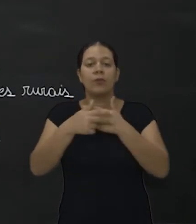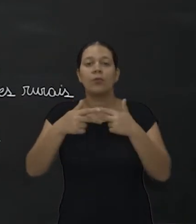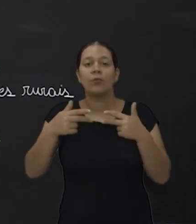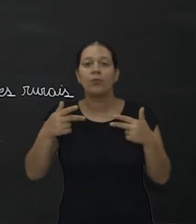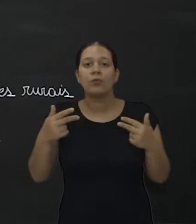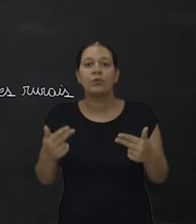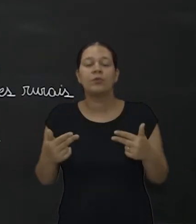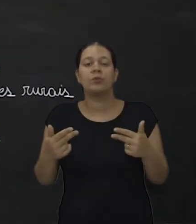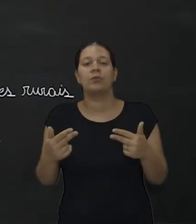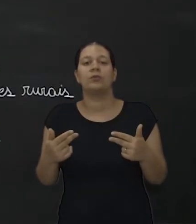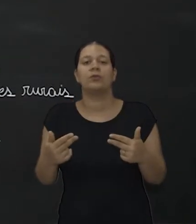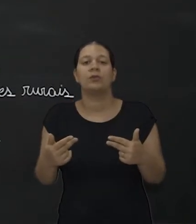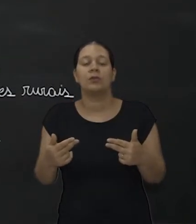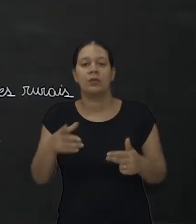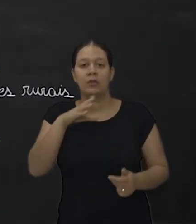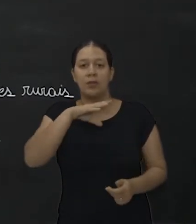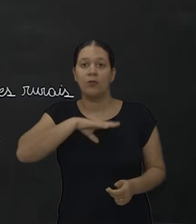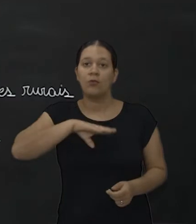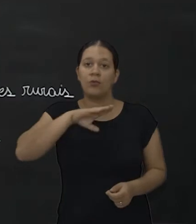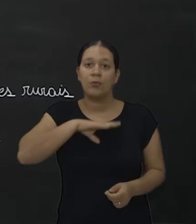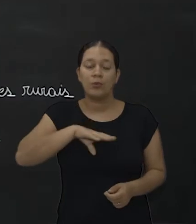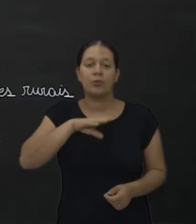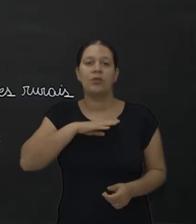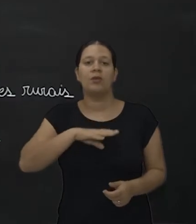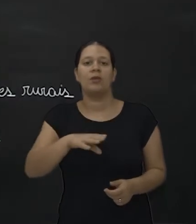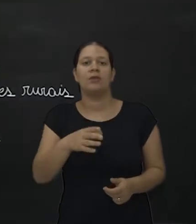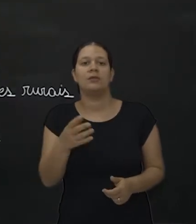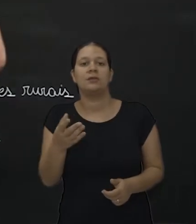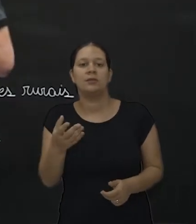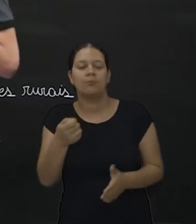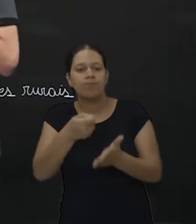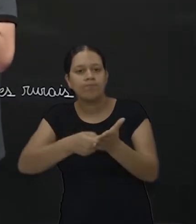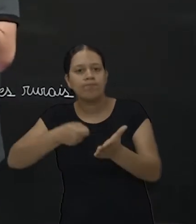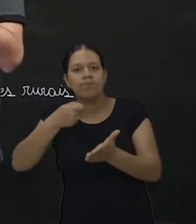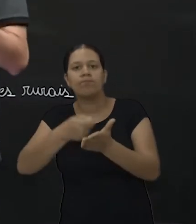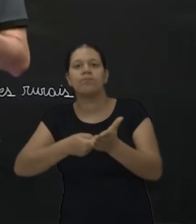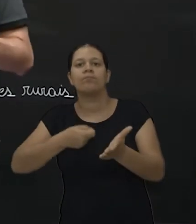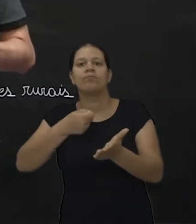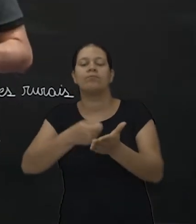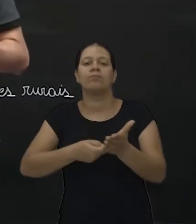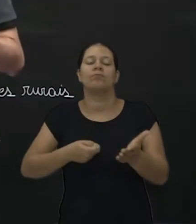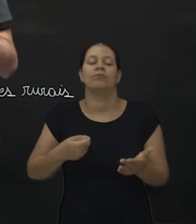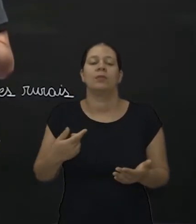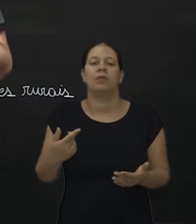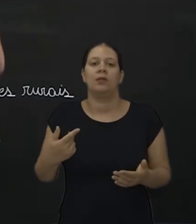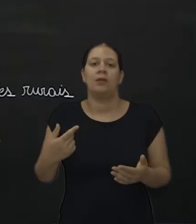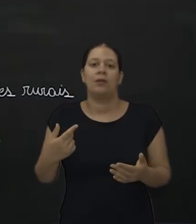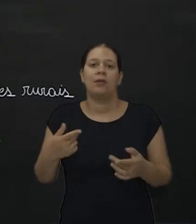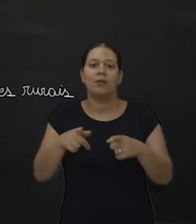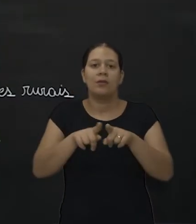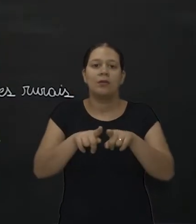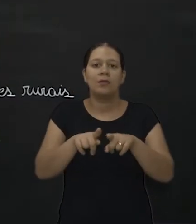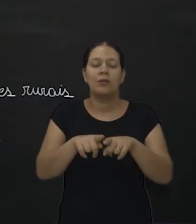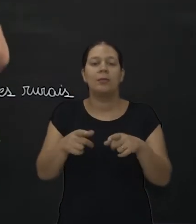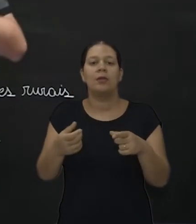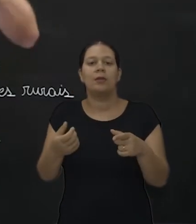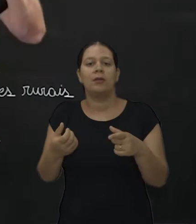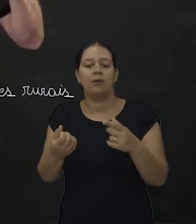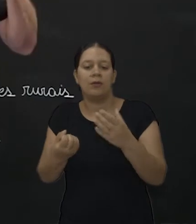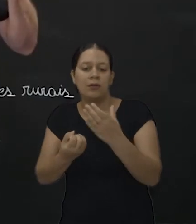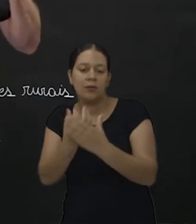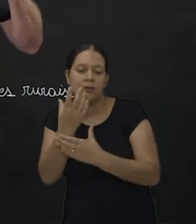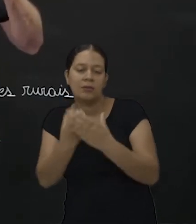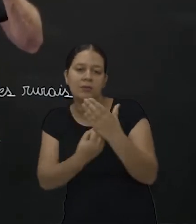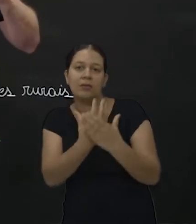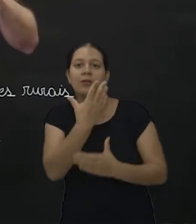que os portugueses tentaram fazer para administrar esse tamanho de território foi, anos mais tarde, a criação do governo geral, que era